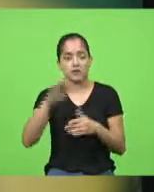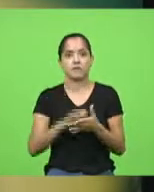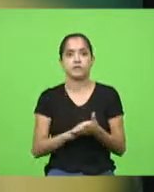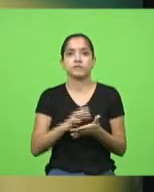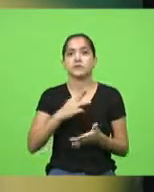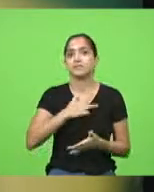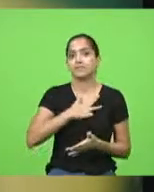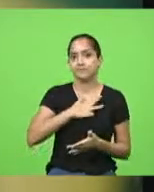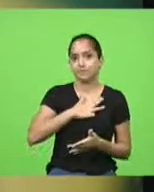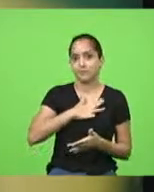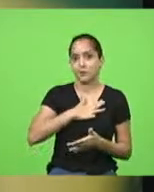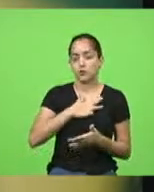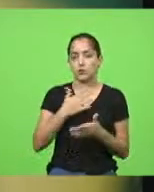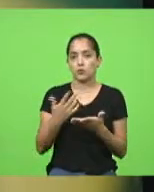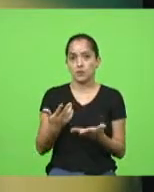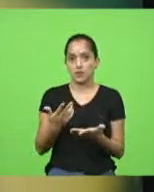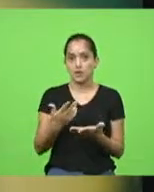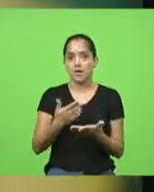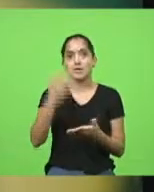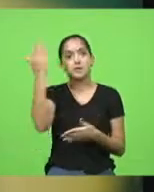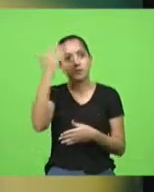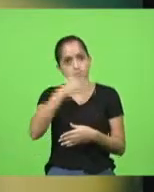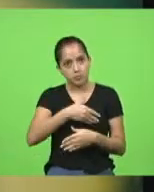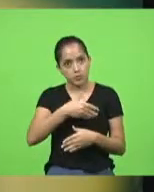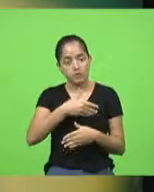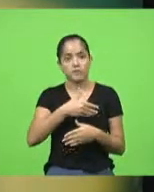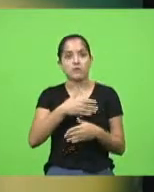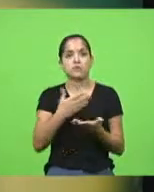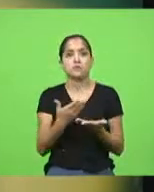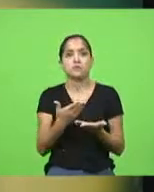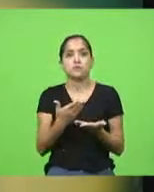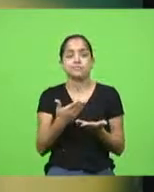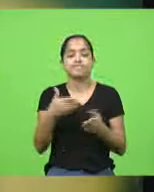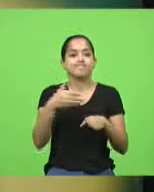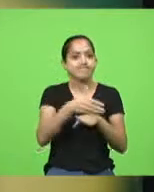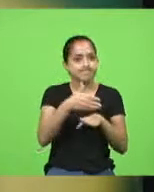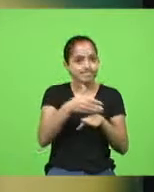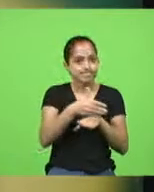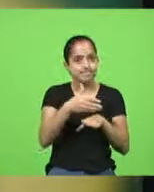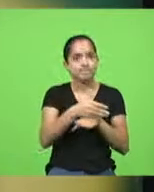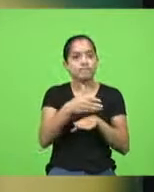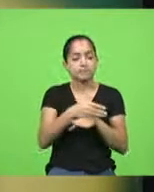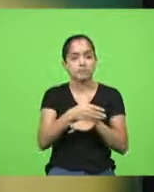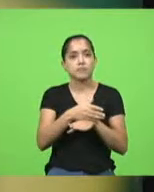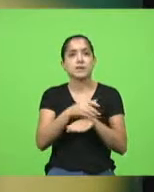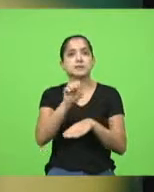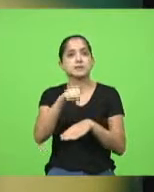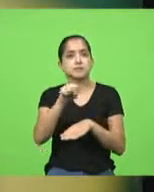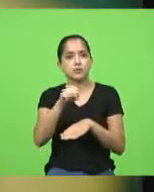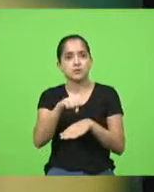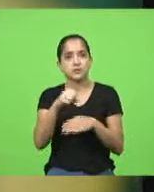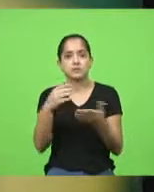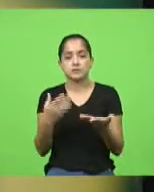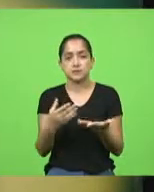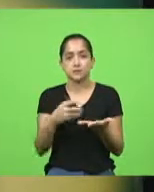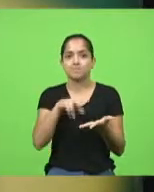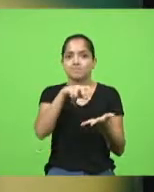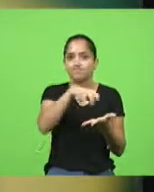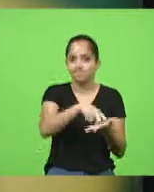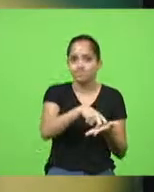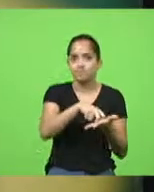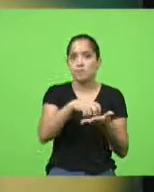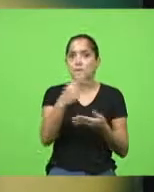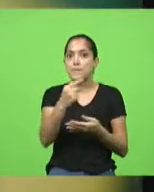da Silva, comprovadamente envolvido em inúmeros casos de corrupção, com sentença de primeiro,